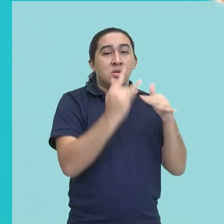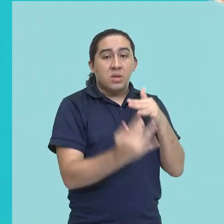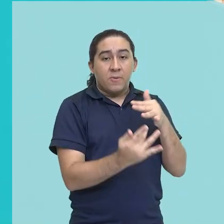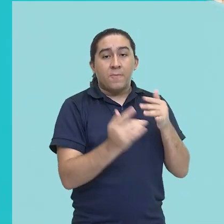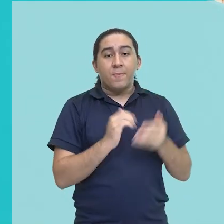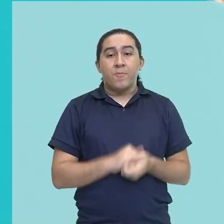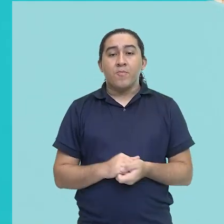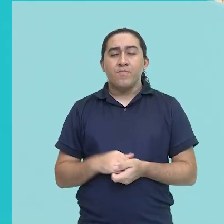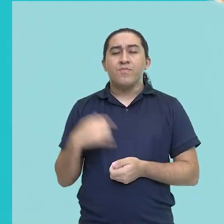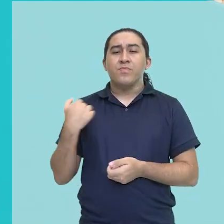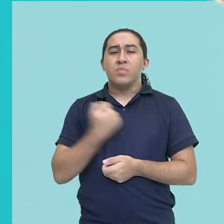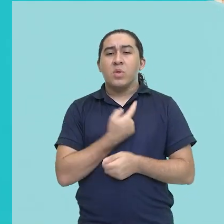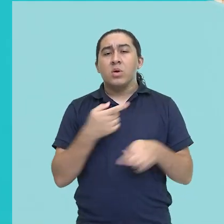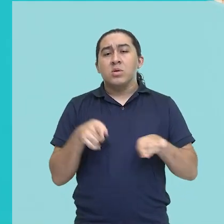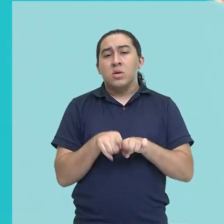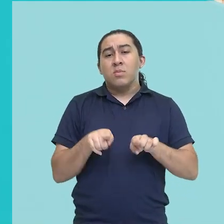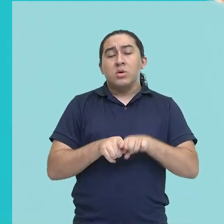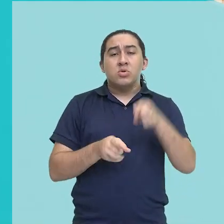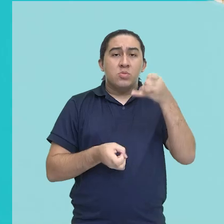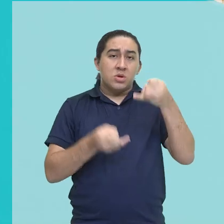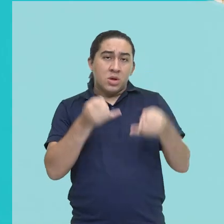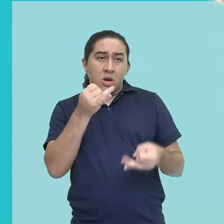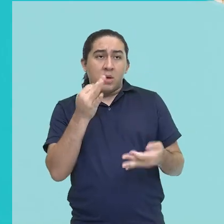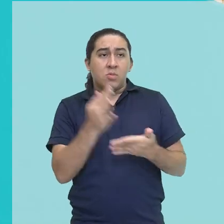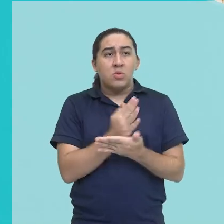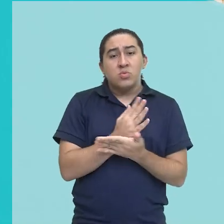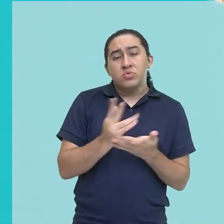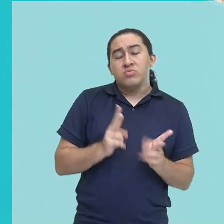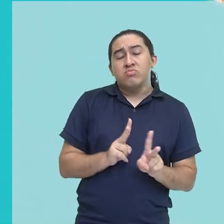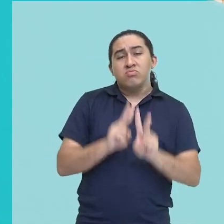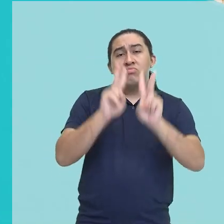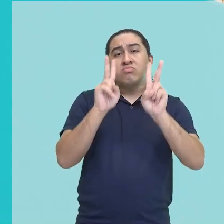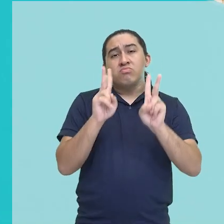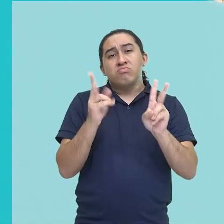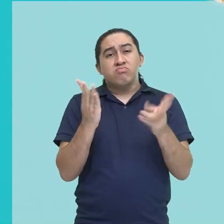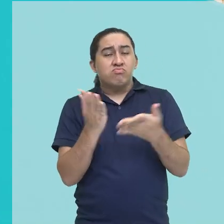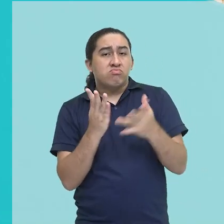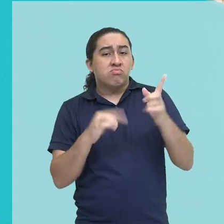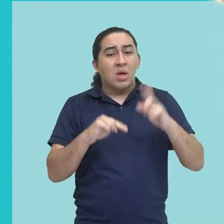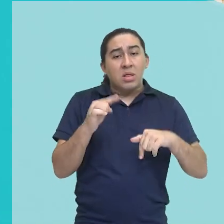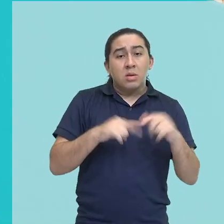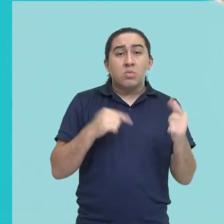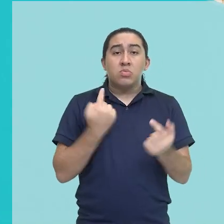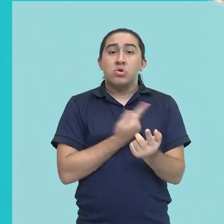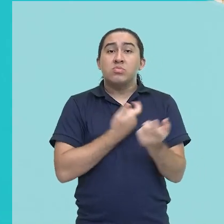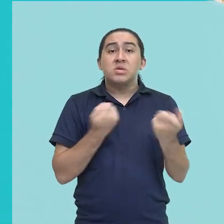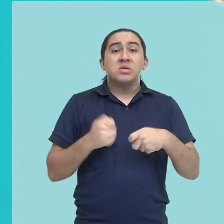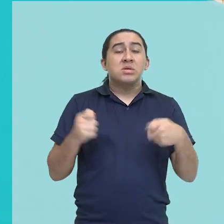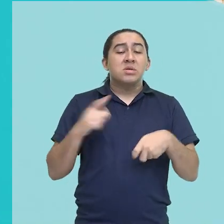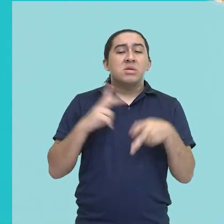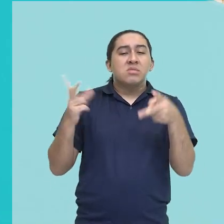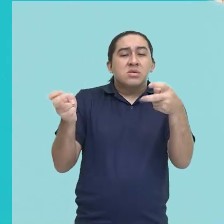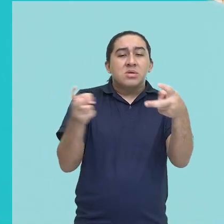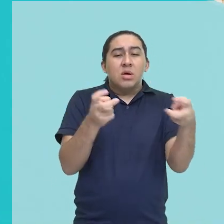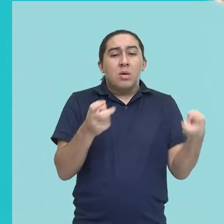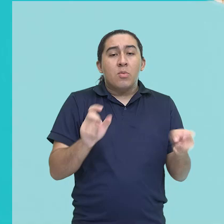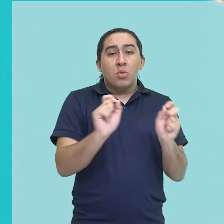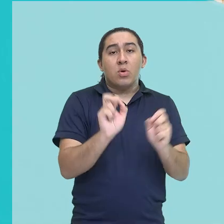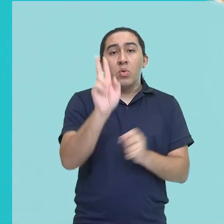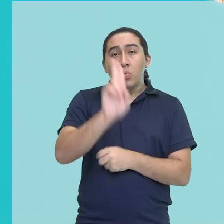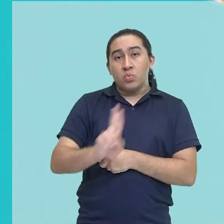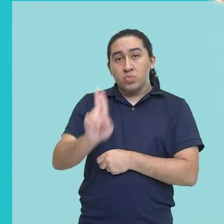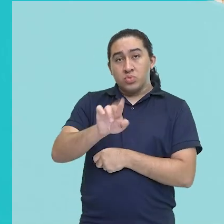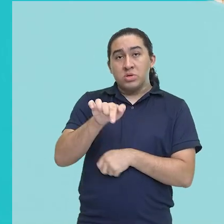nós falamos alguns itens que nós temos que começar a prestar atenção na utilização